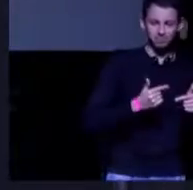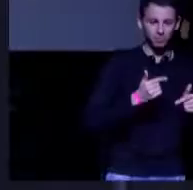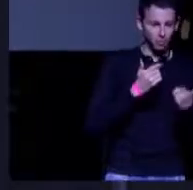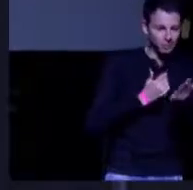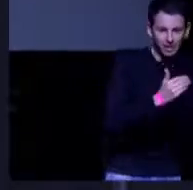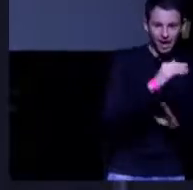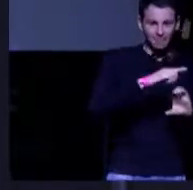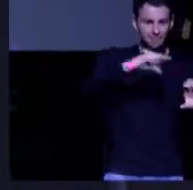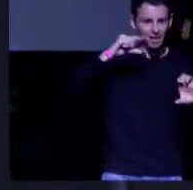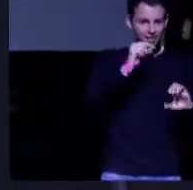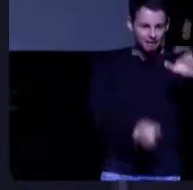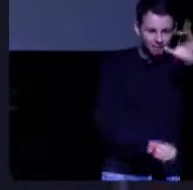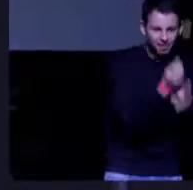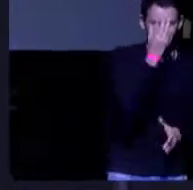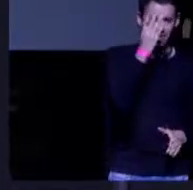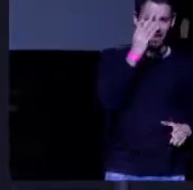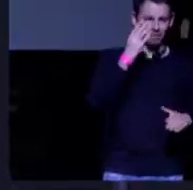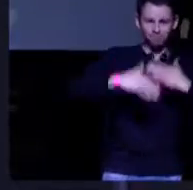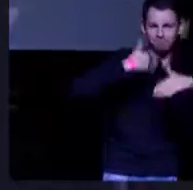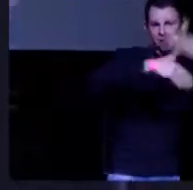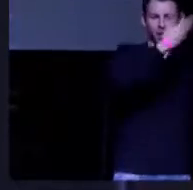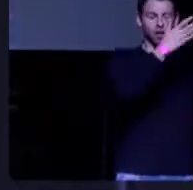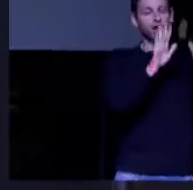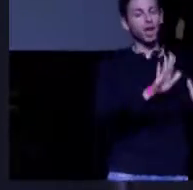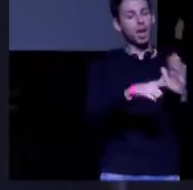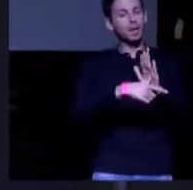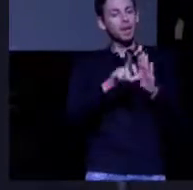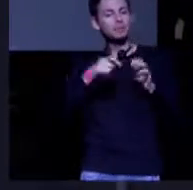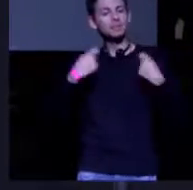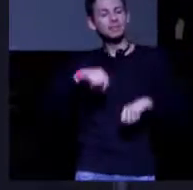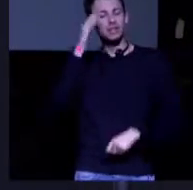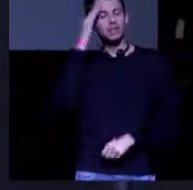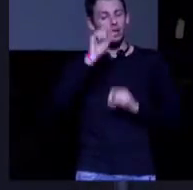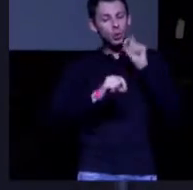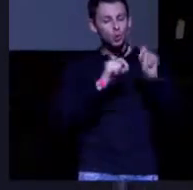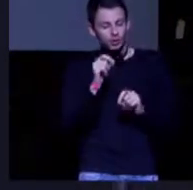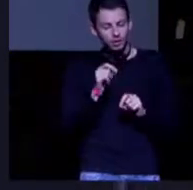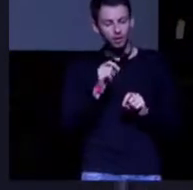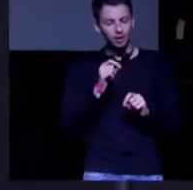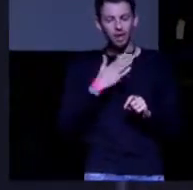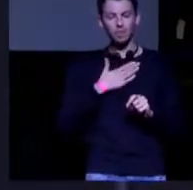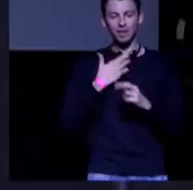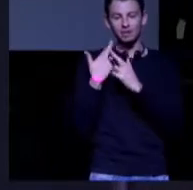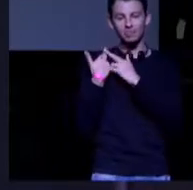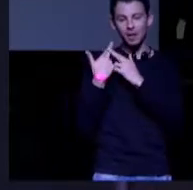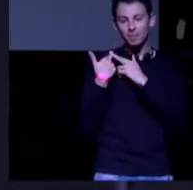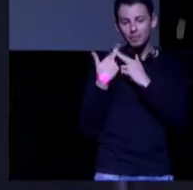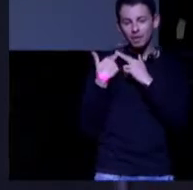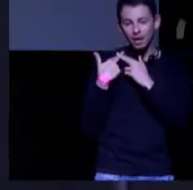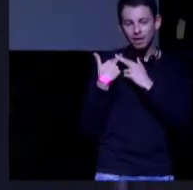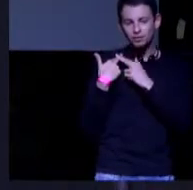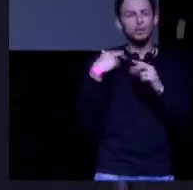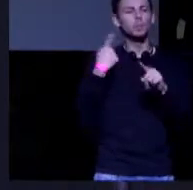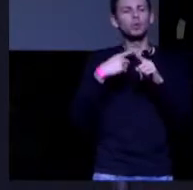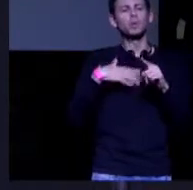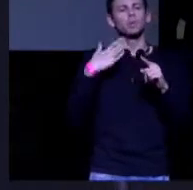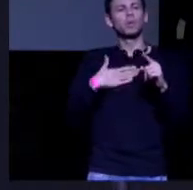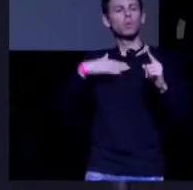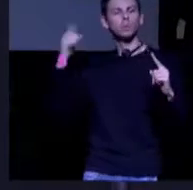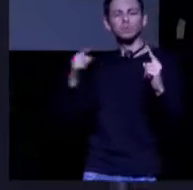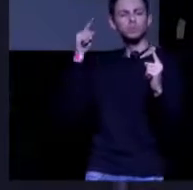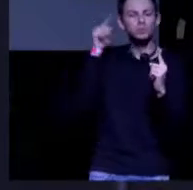empreender e acelerar e crescer a gente precisa entender o que é que a gente está fazendo porque que a gente está fazendo e